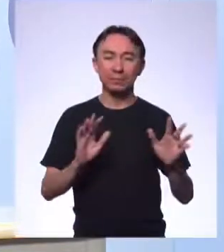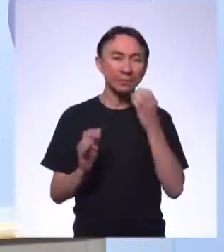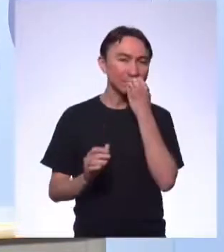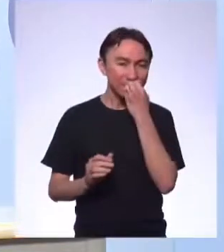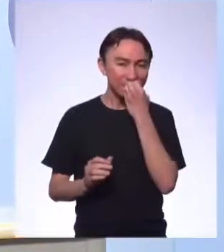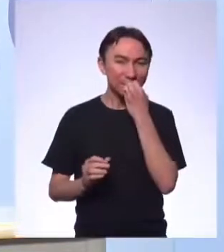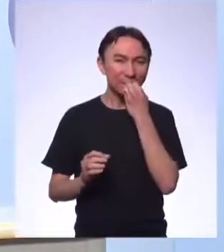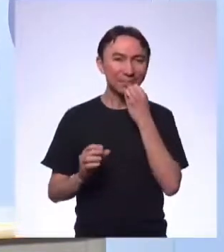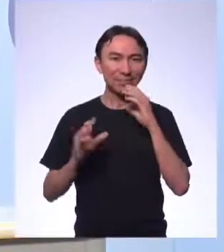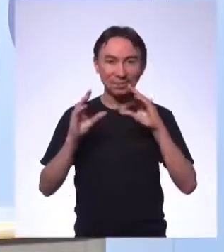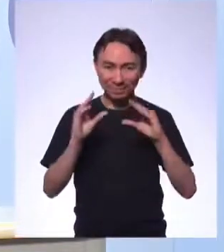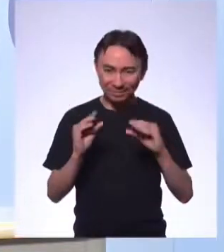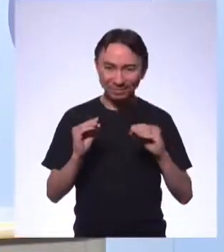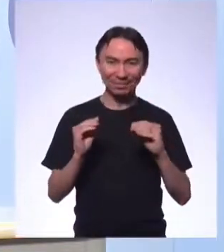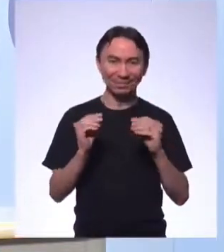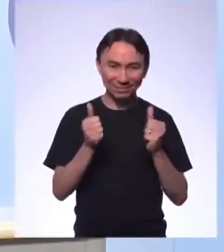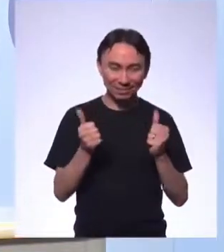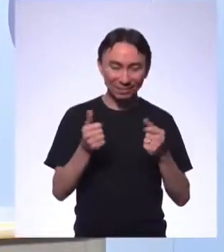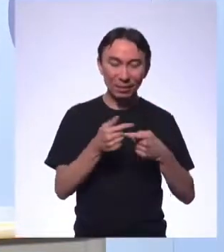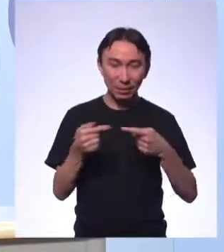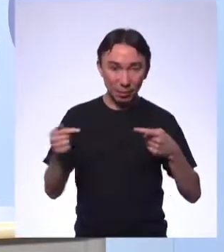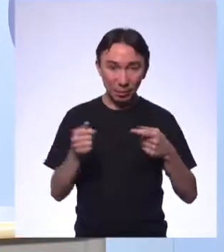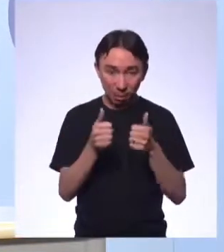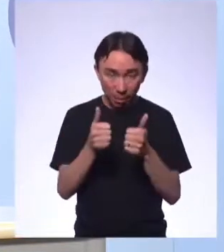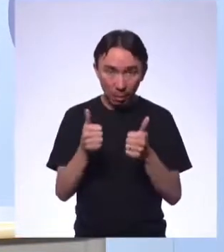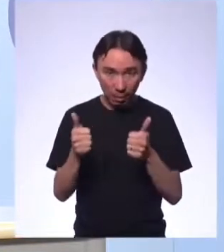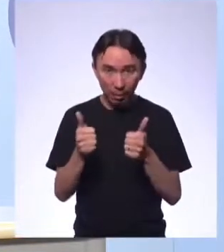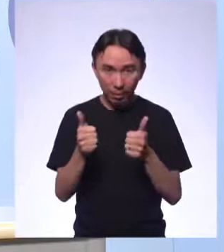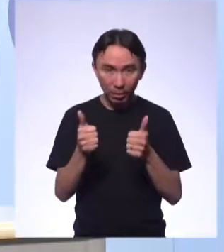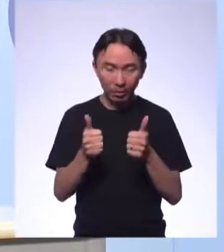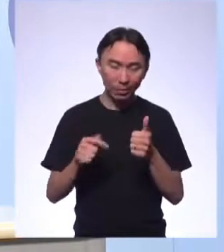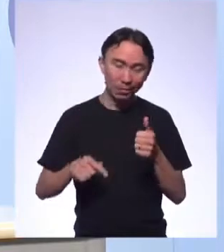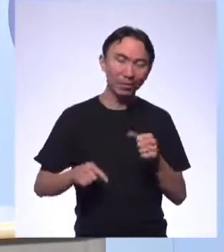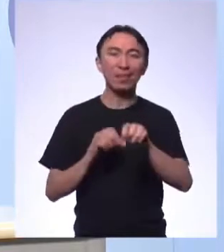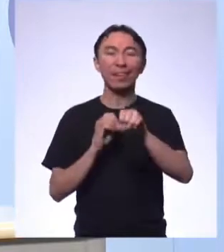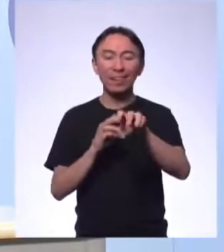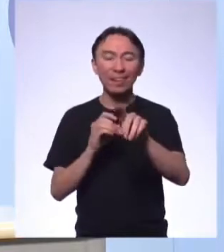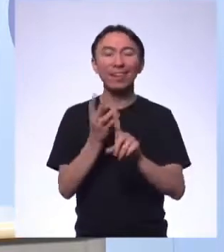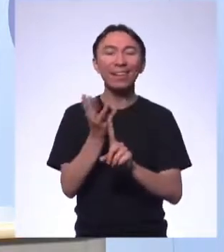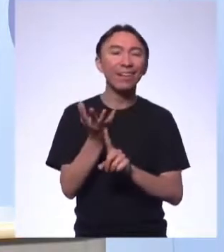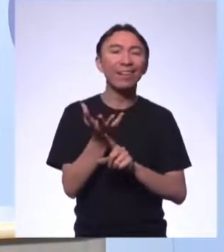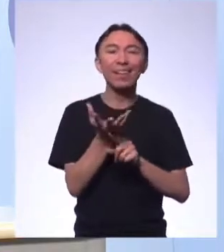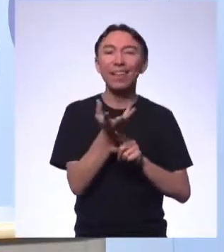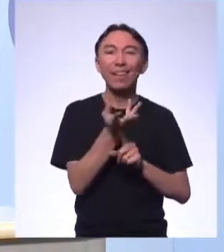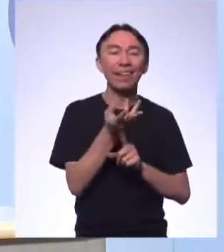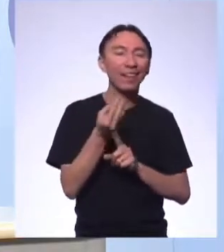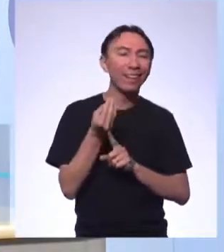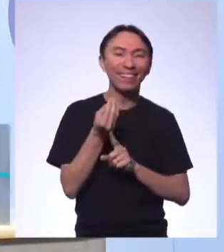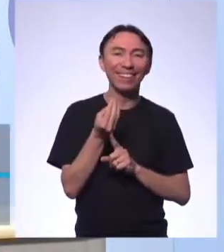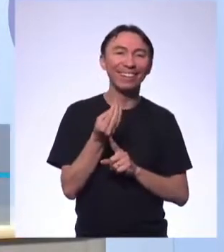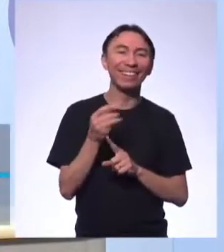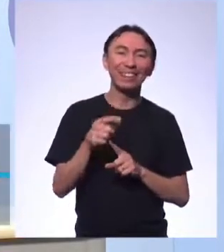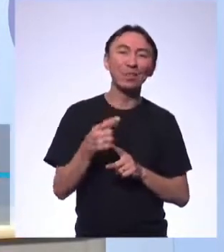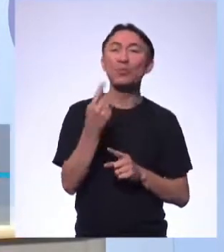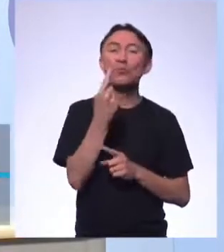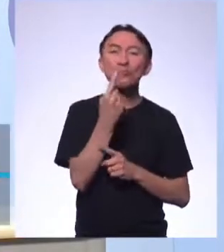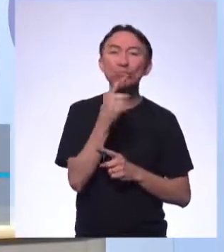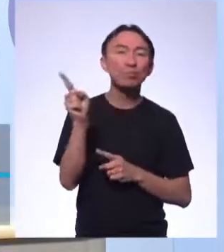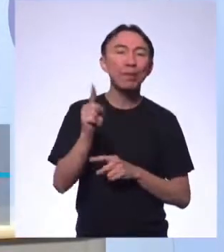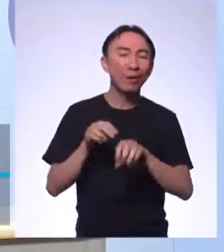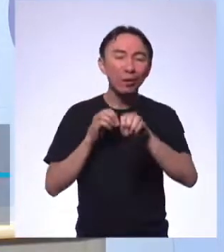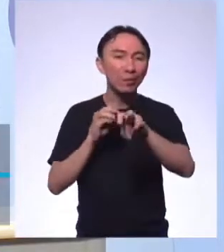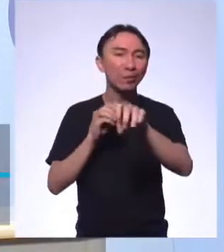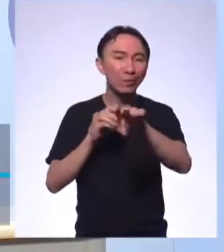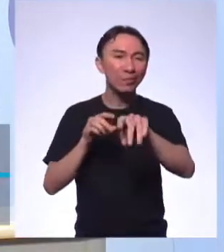Noite. Tá tudo bem? Passaram bem a semana? Aula de arte. Nossa última aula do dia de